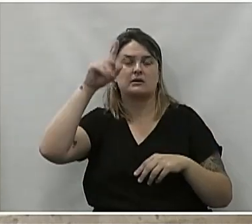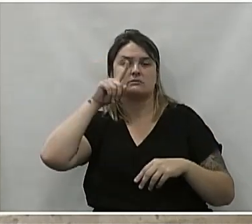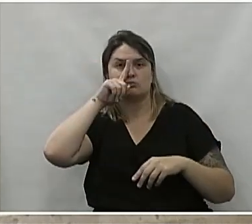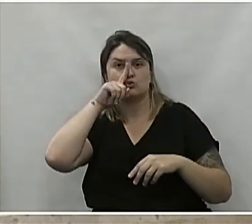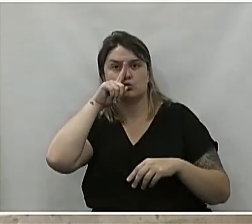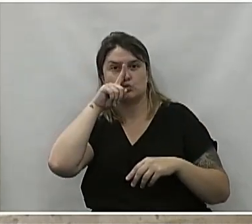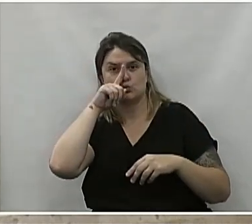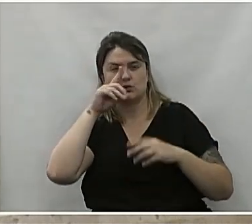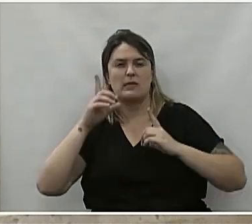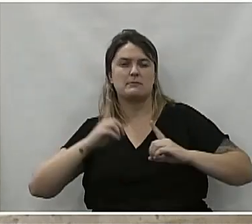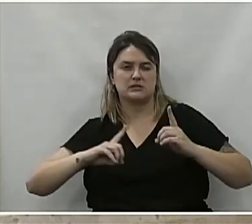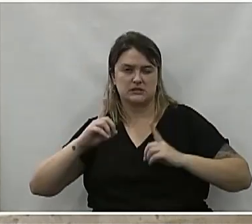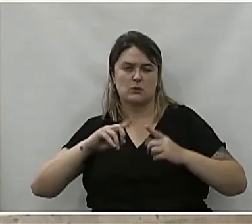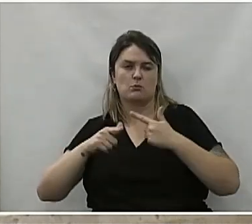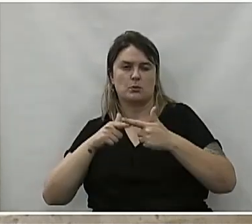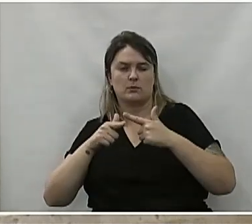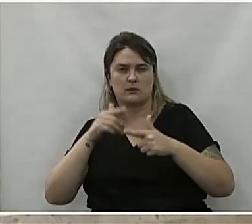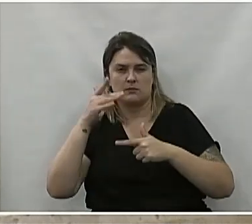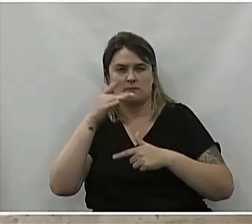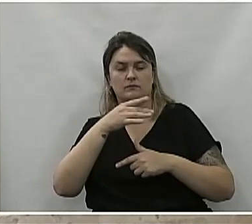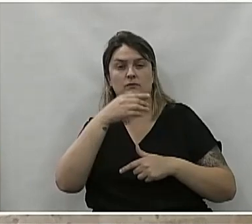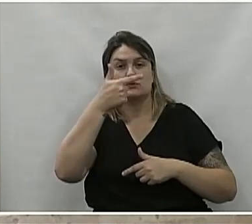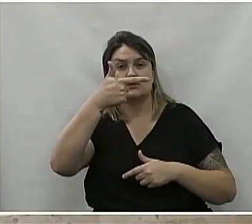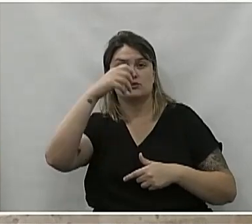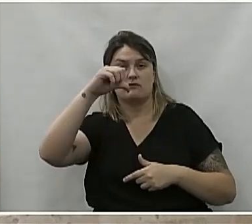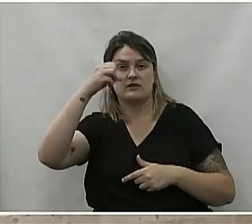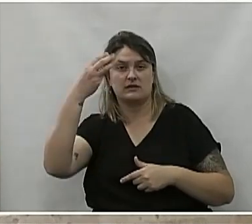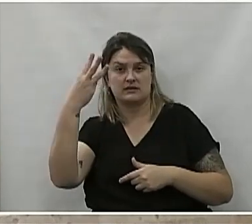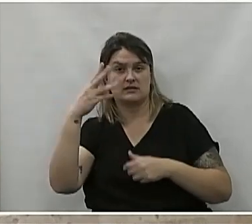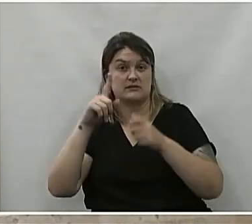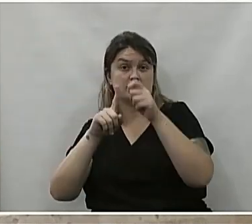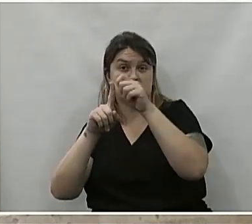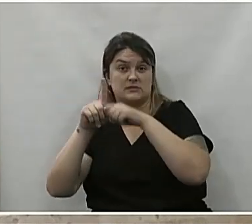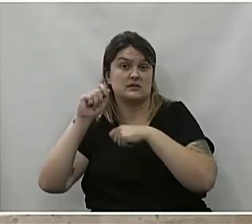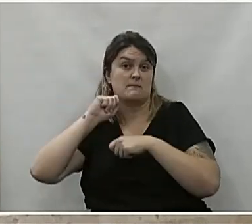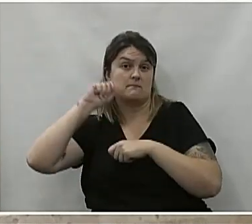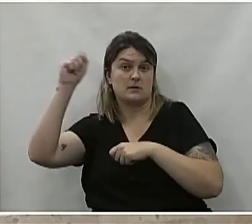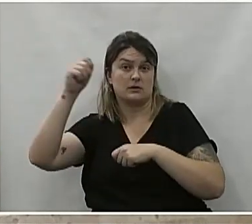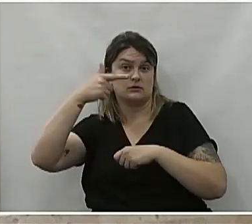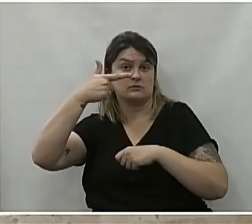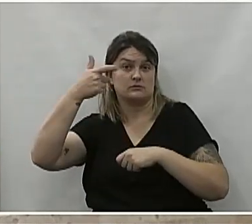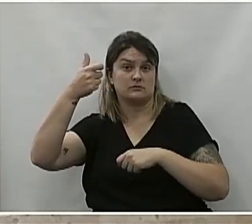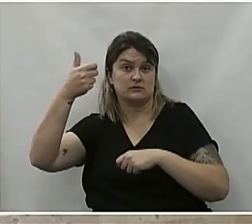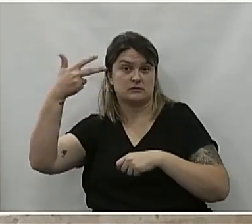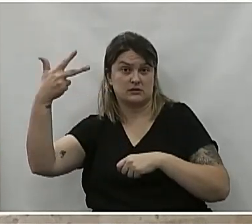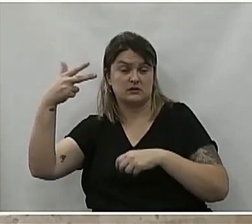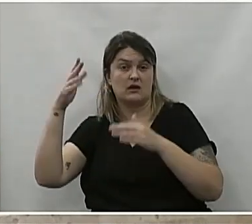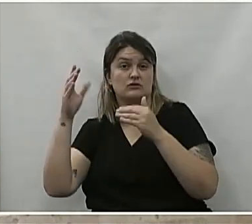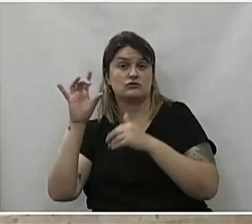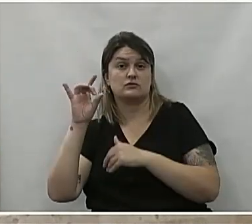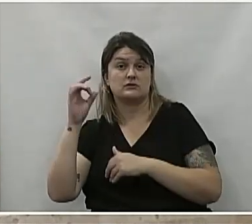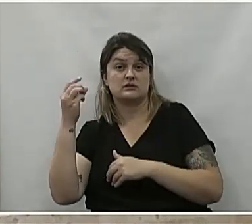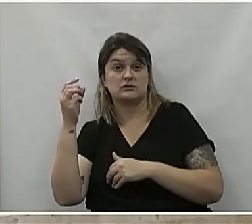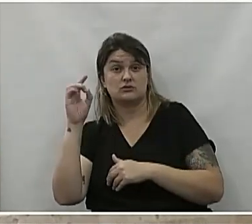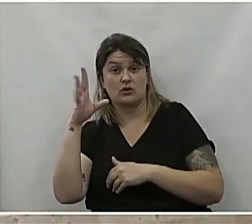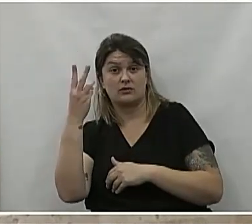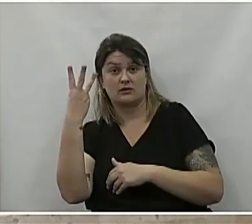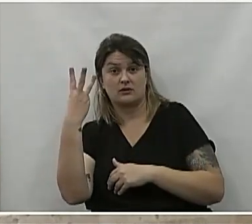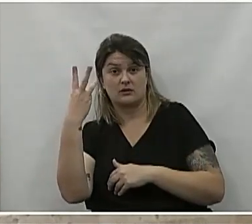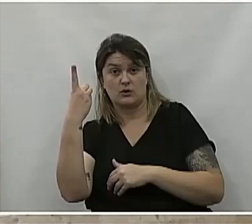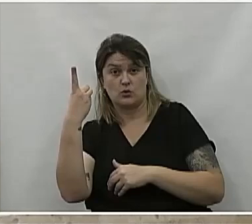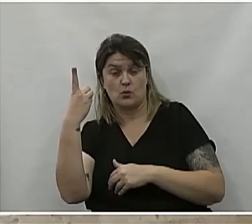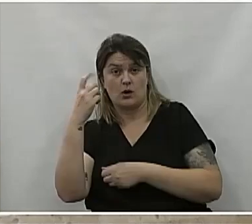risco Passaram de 293 Em abril De 2023 Para 31 Em